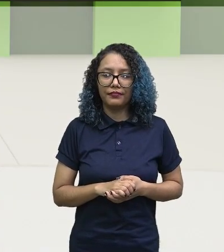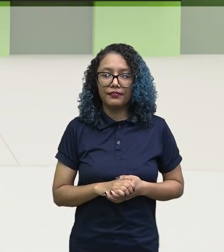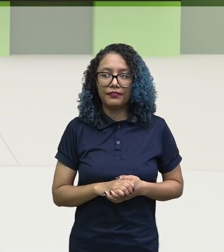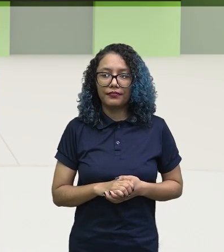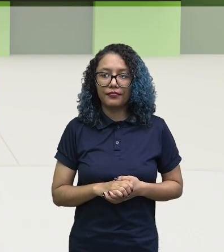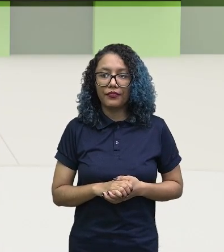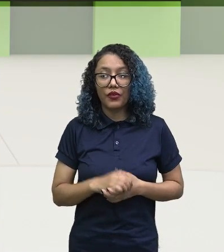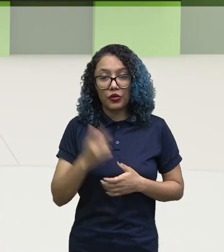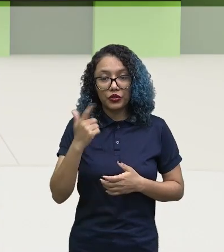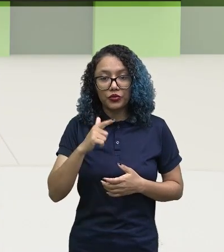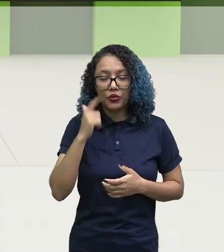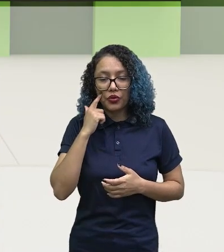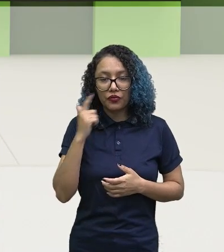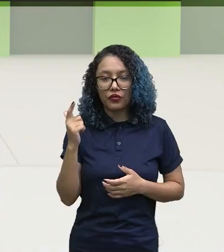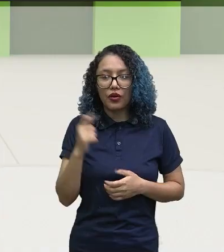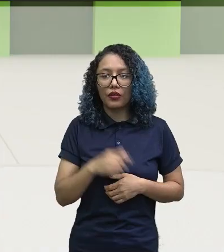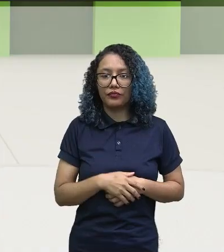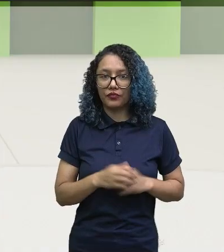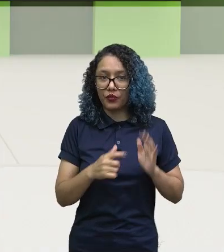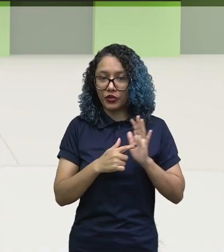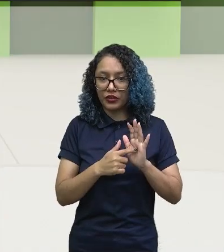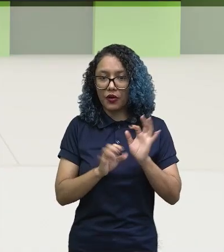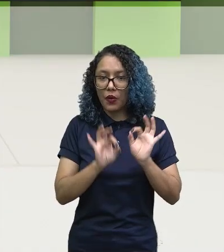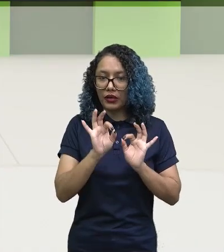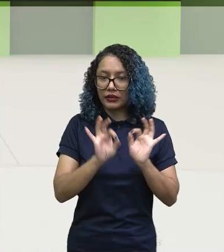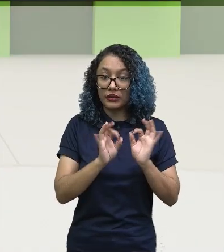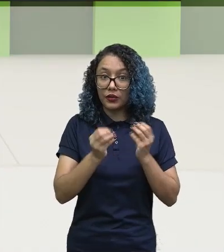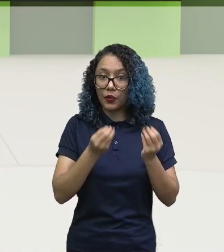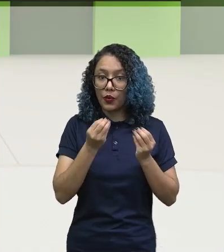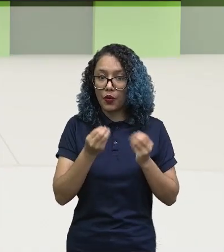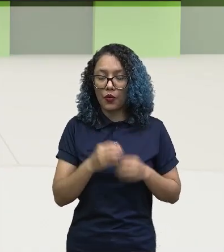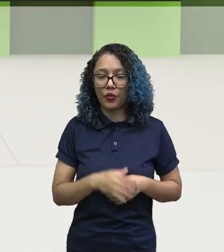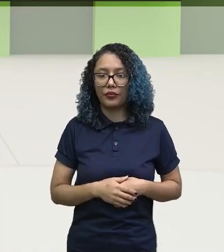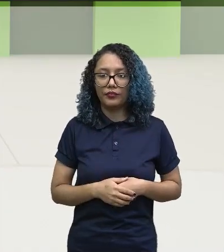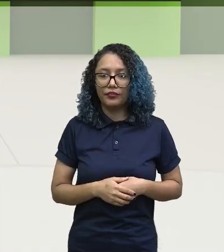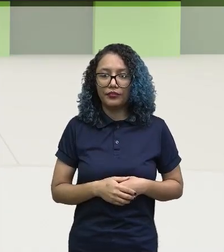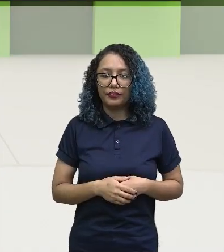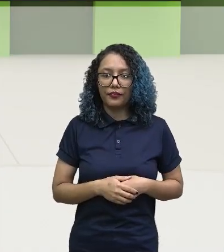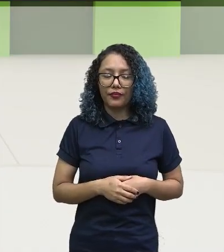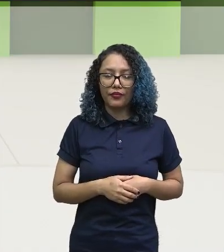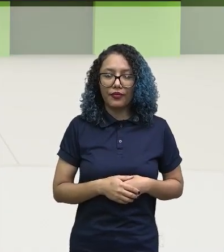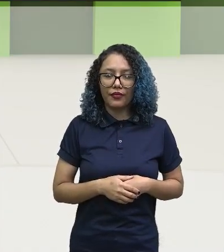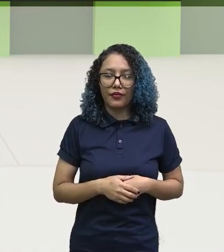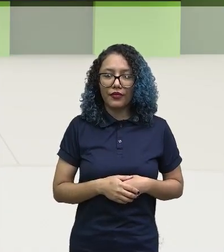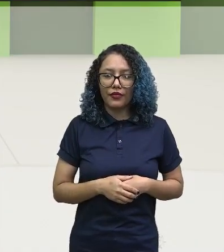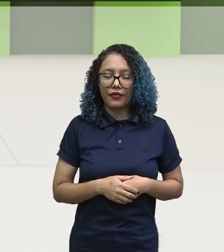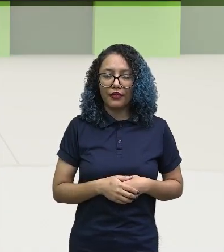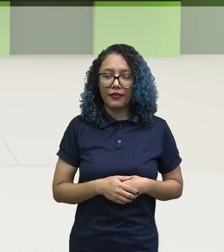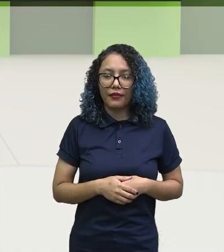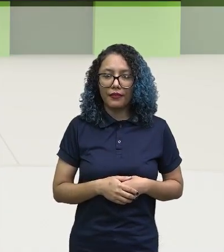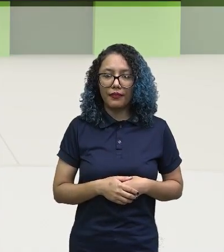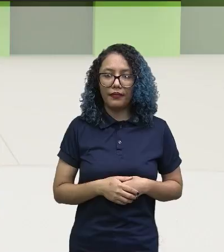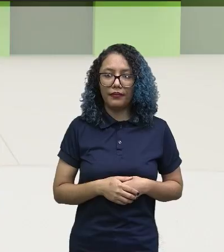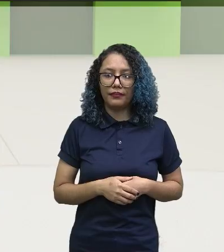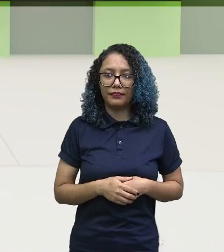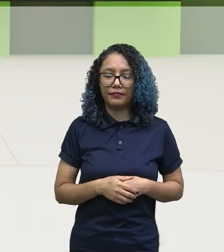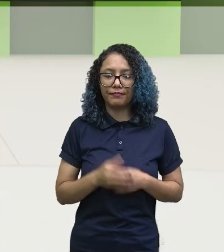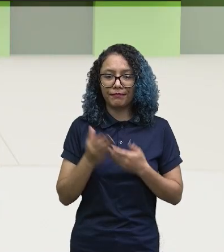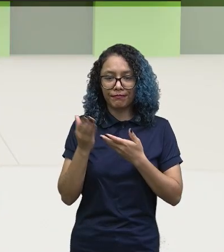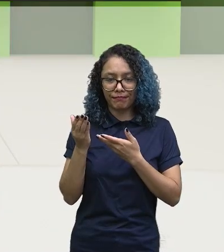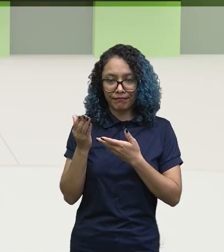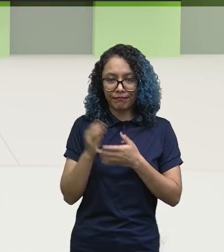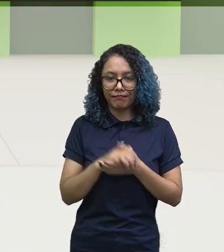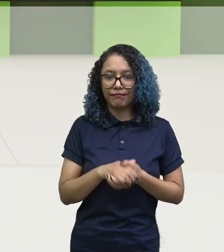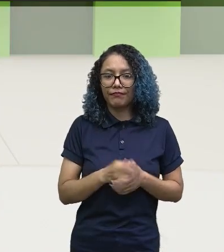observar novamente, né, essa divisão. Olha só, aqui a gente observa, né, a representação do sistema